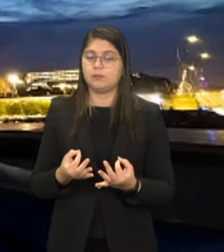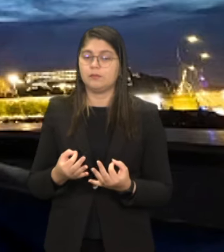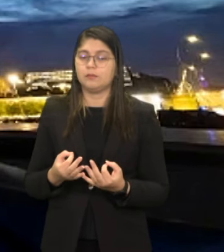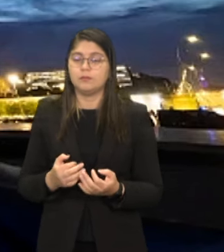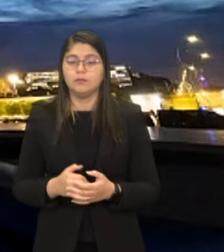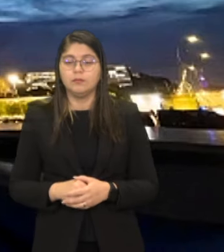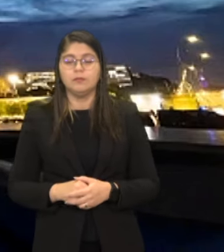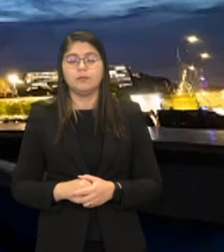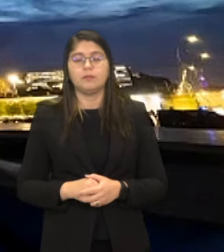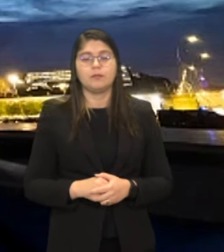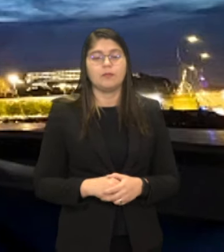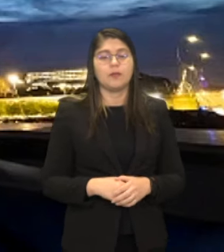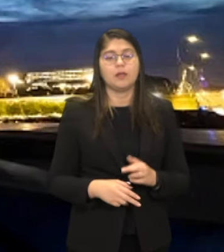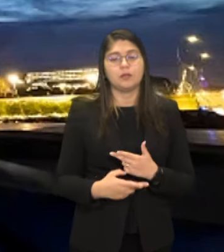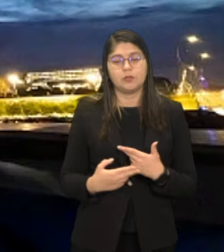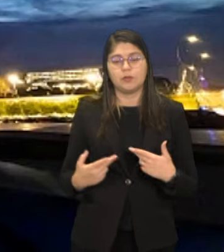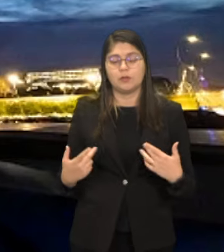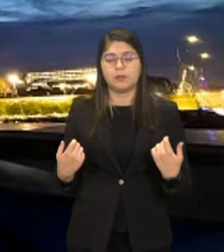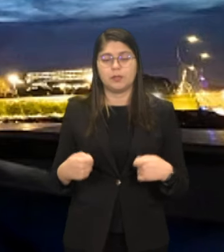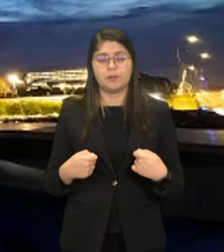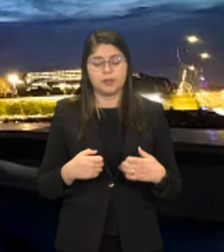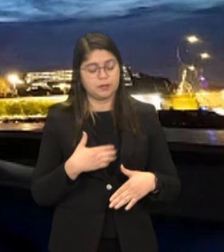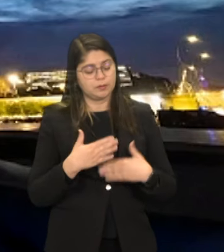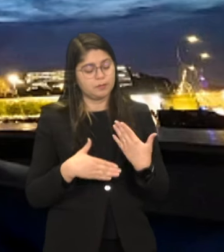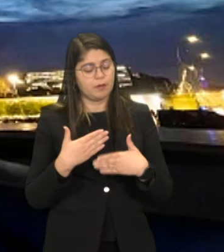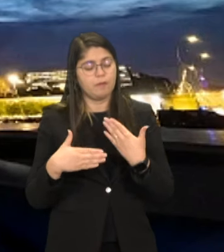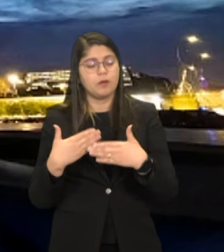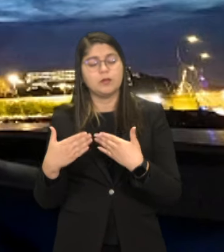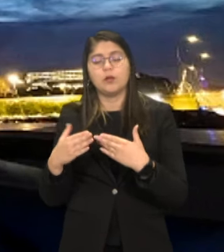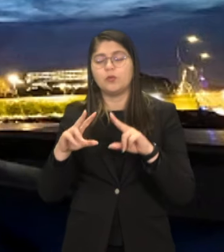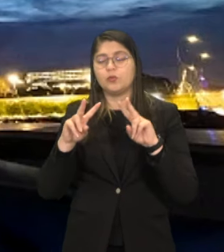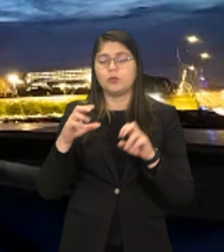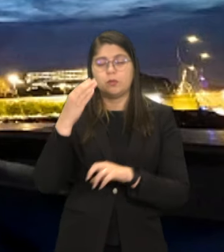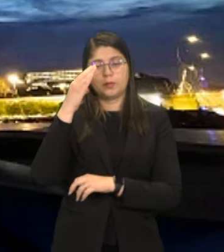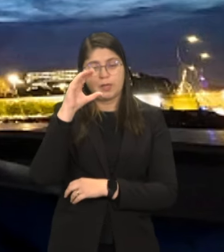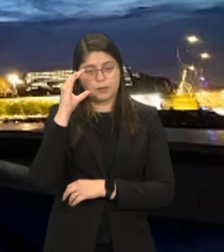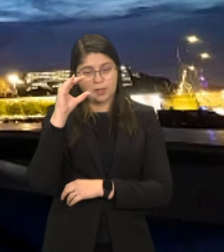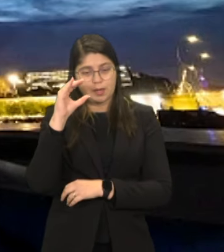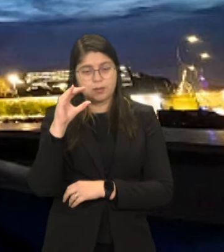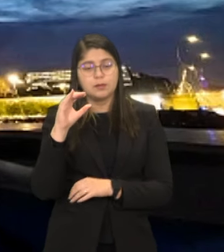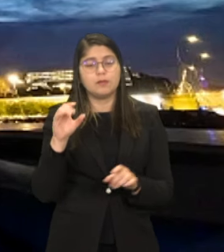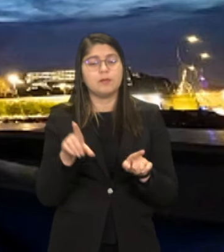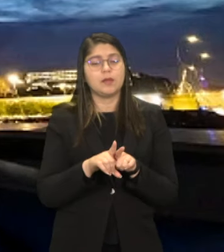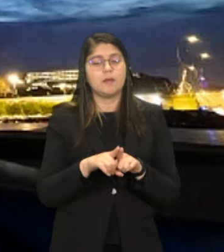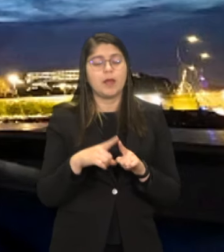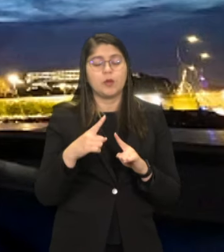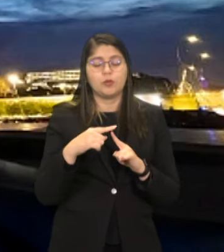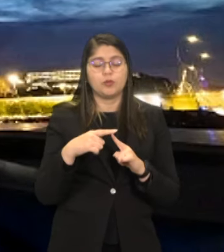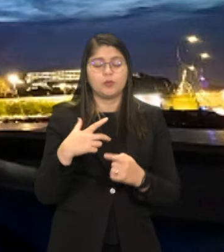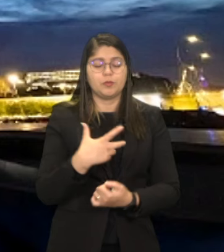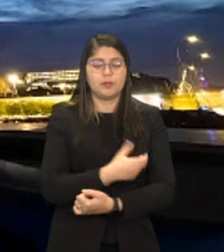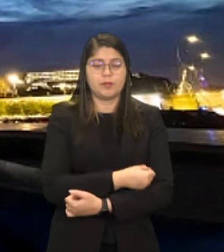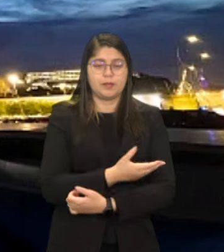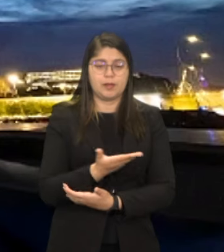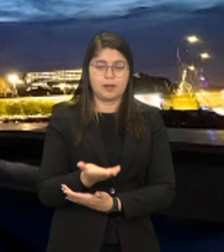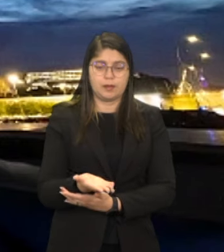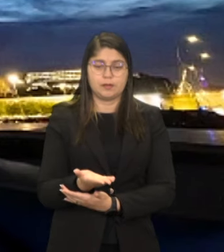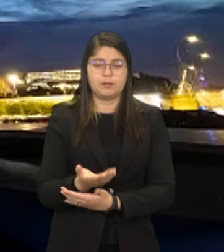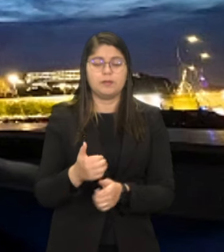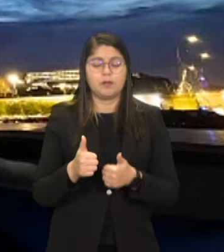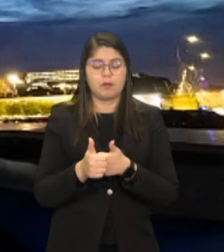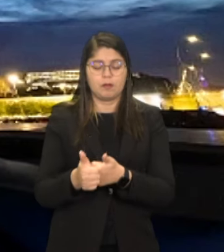à necessidade de evolução da questão científica em relação a esse tipo de vacina propriamente dita. Eu acompanho